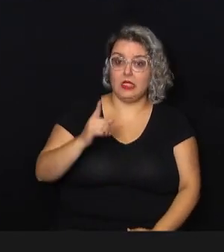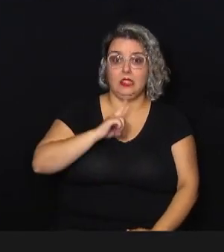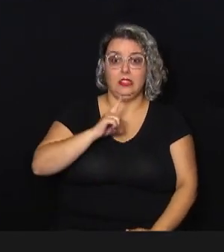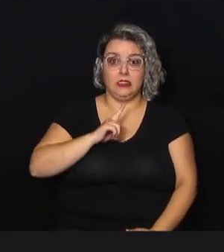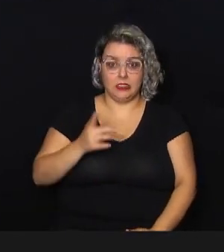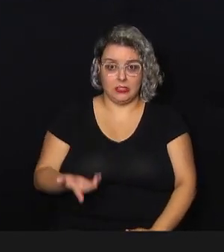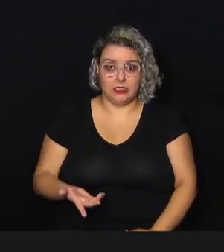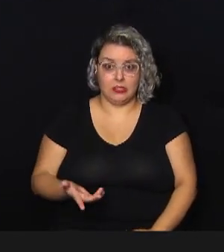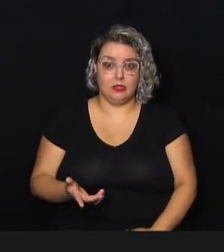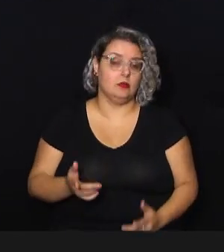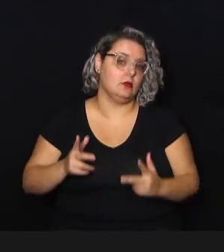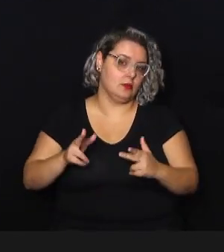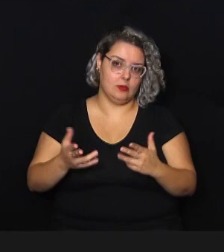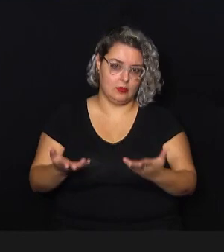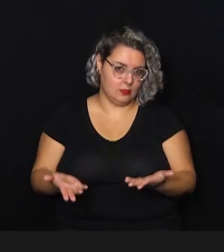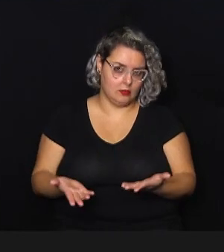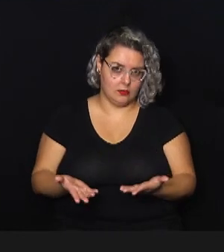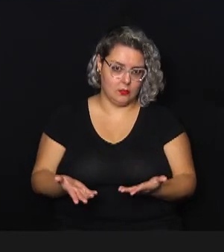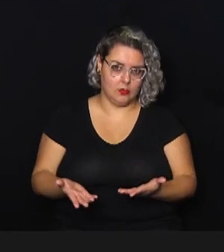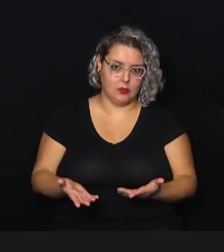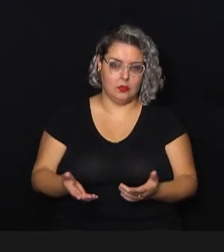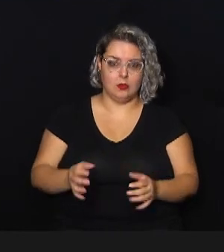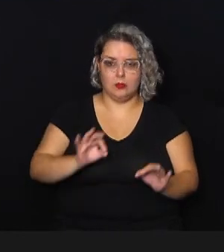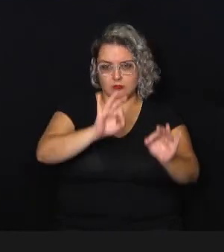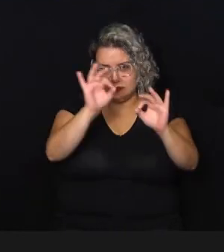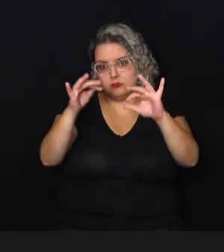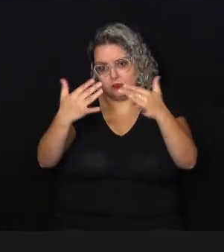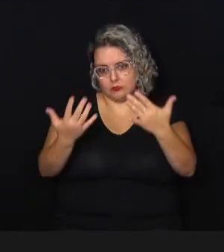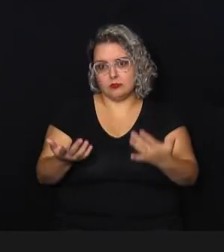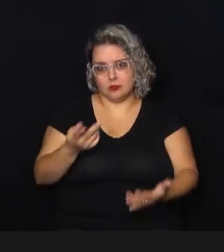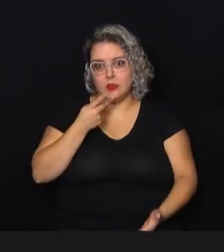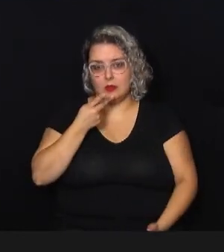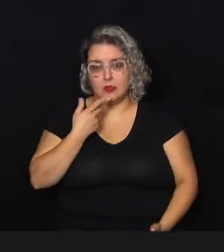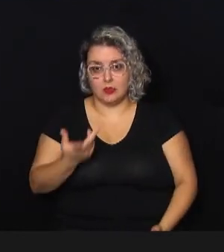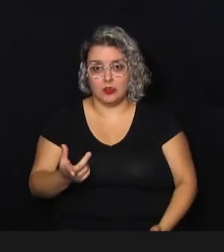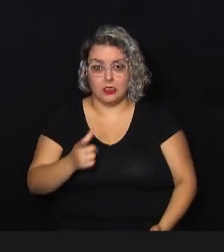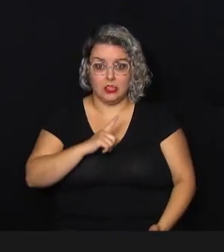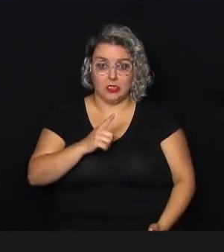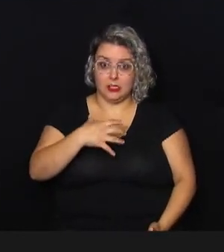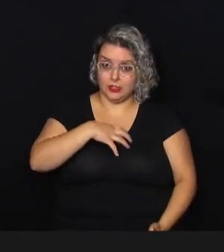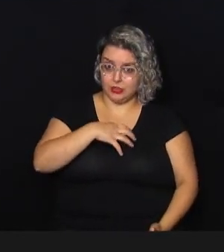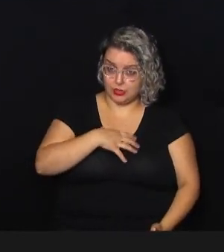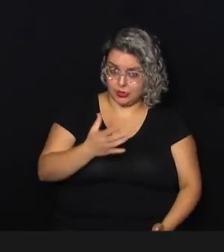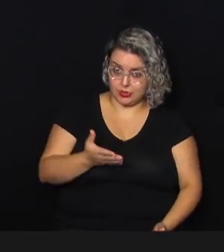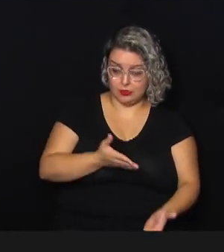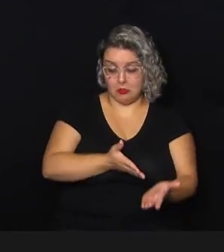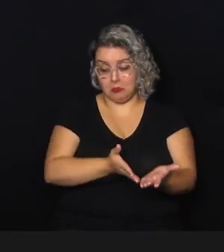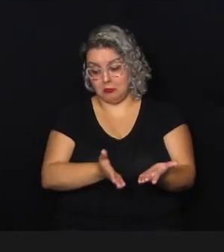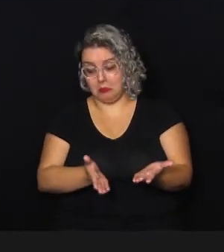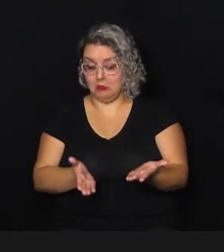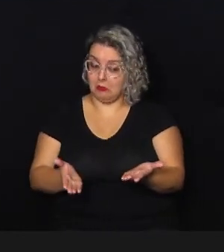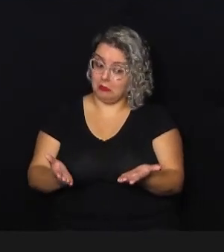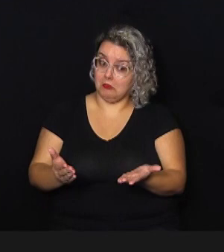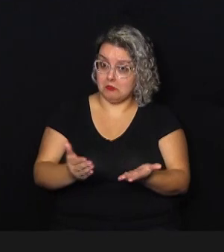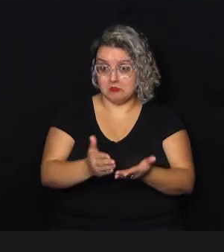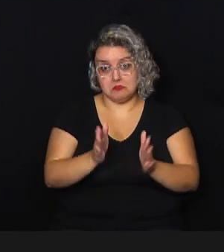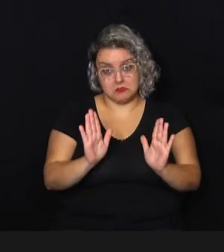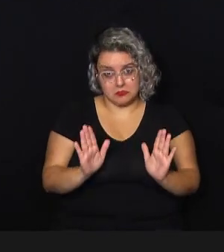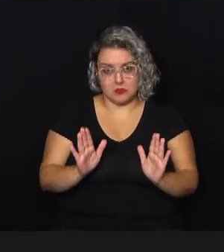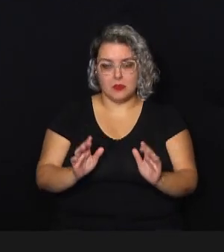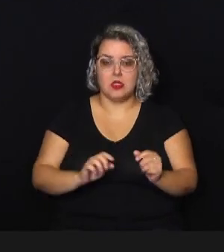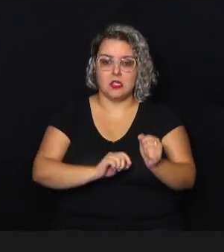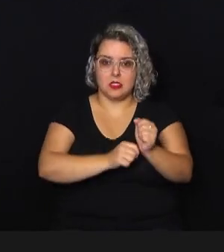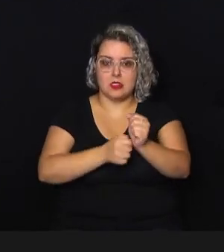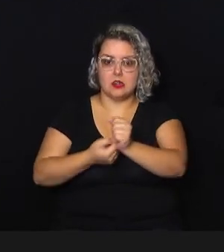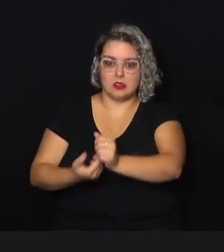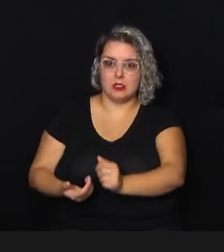como o nosso telespectador falou, existem formas de contornar, né, esses bloqueios que a